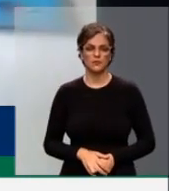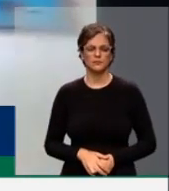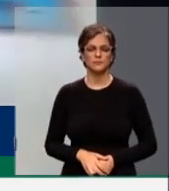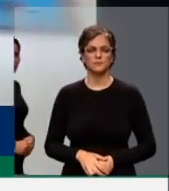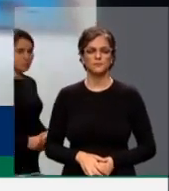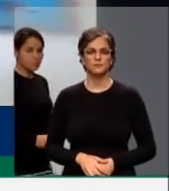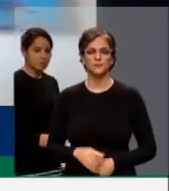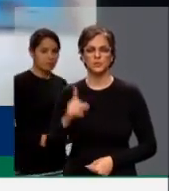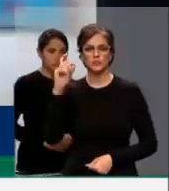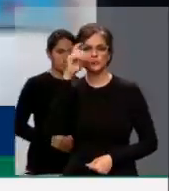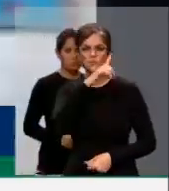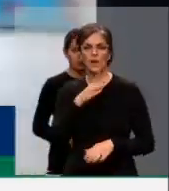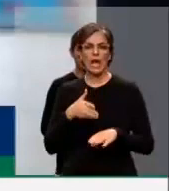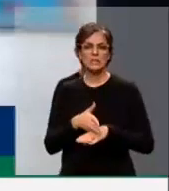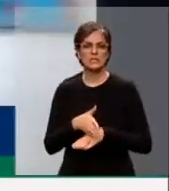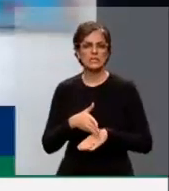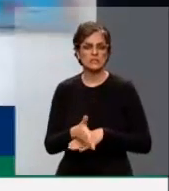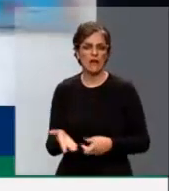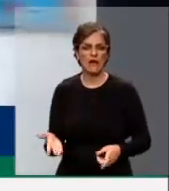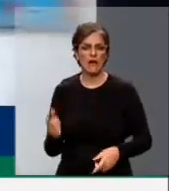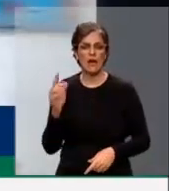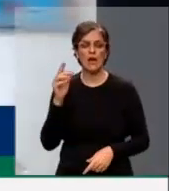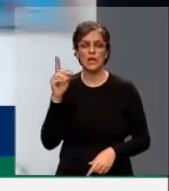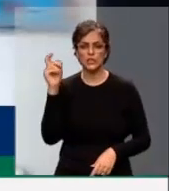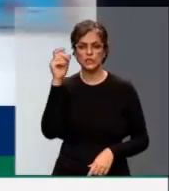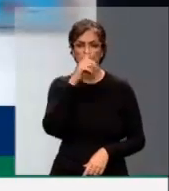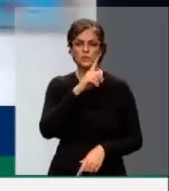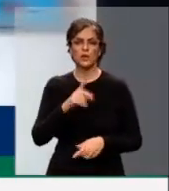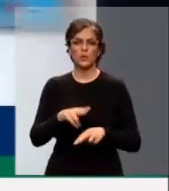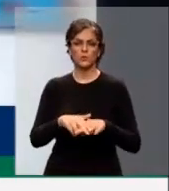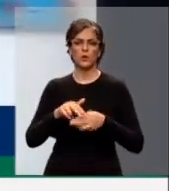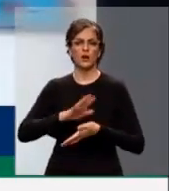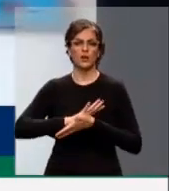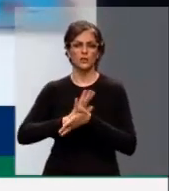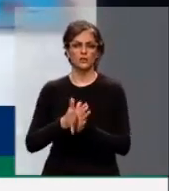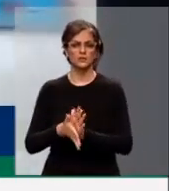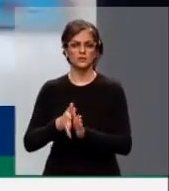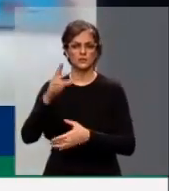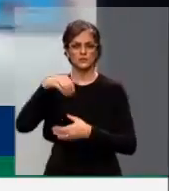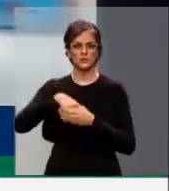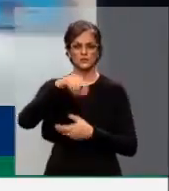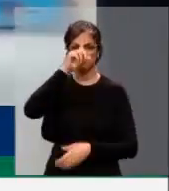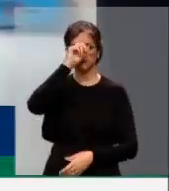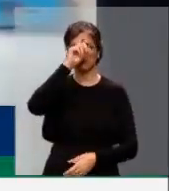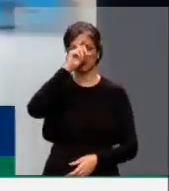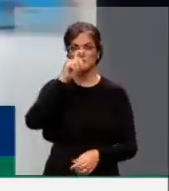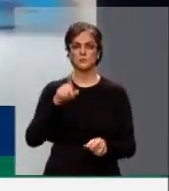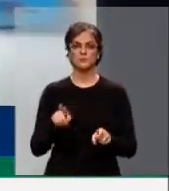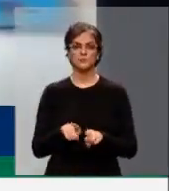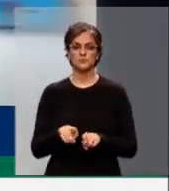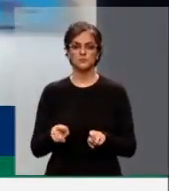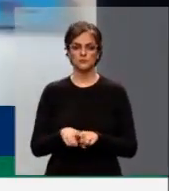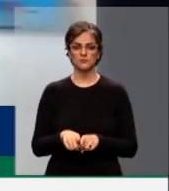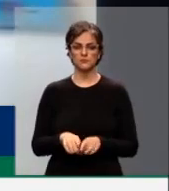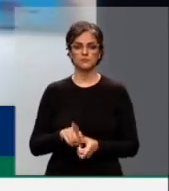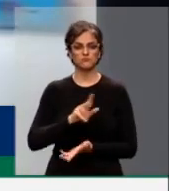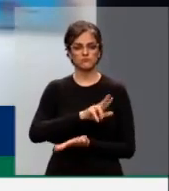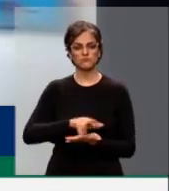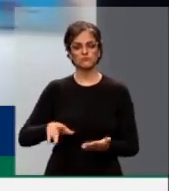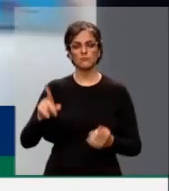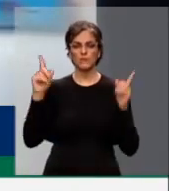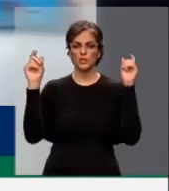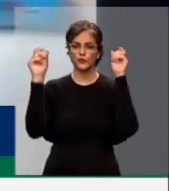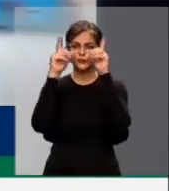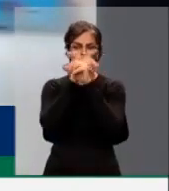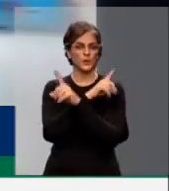acessar o sistema, você tem um impacto do racismo institucional na porta de entrada. Você tem as dificuldades